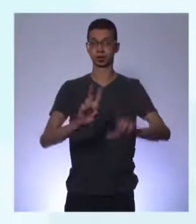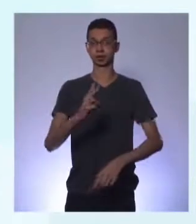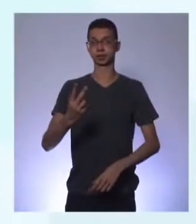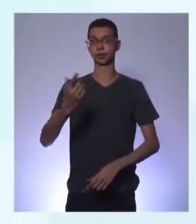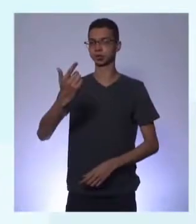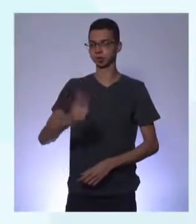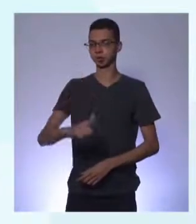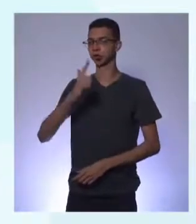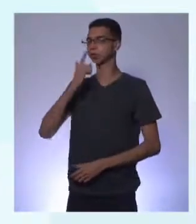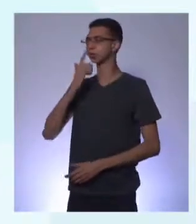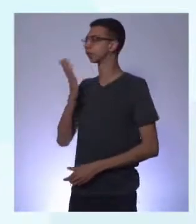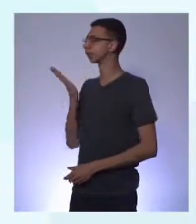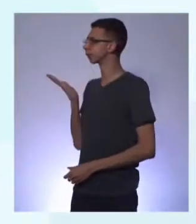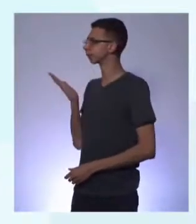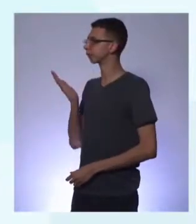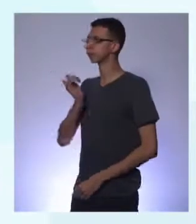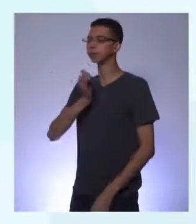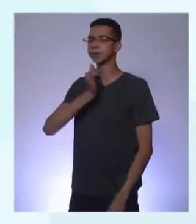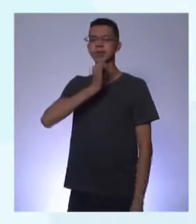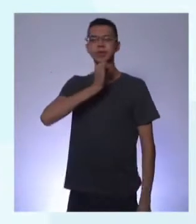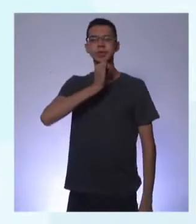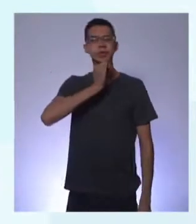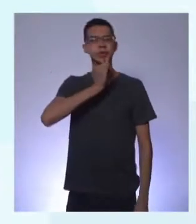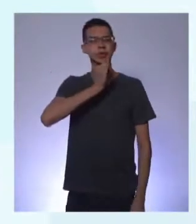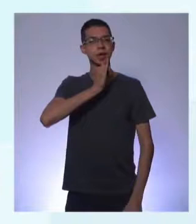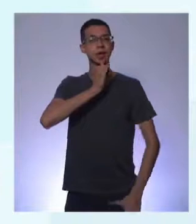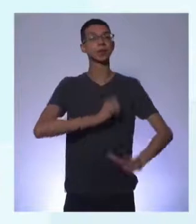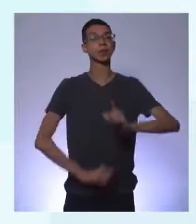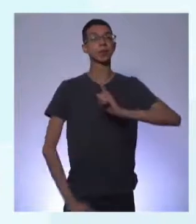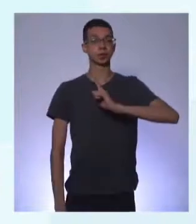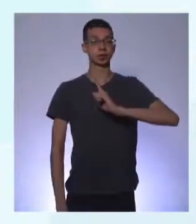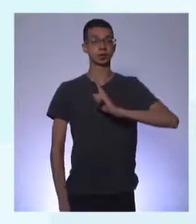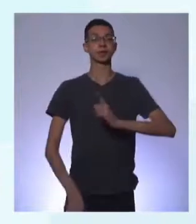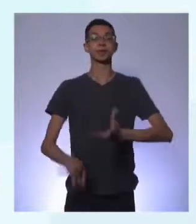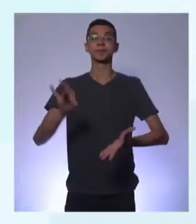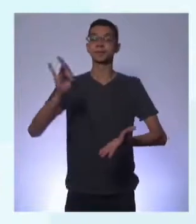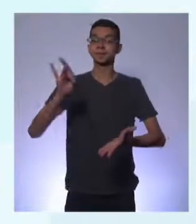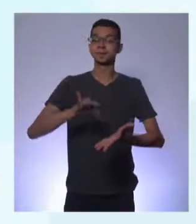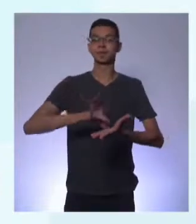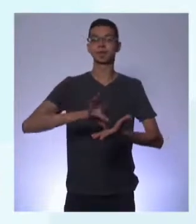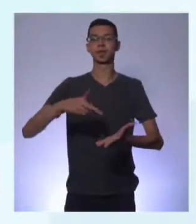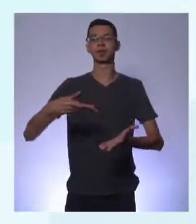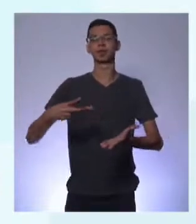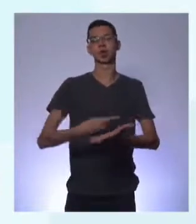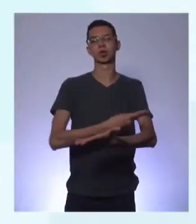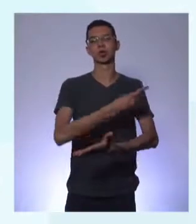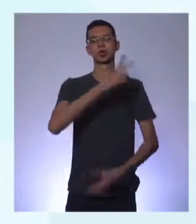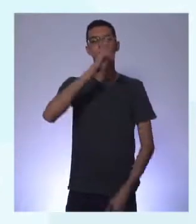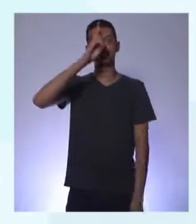tela, nós vamos ter um exemplo, vamos ter um fato histórico bem